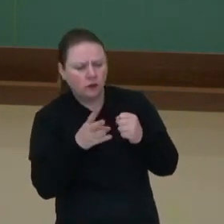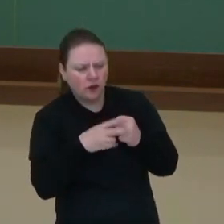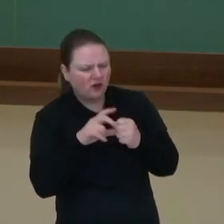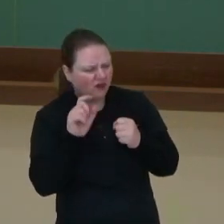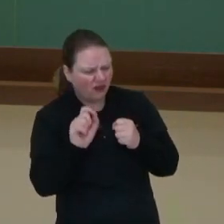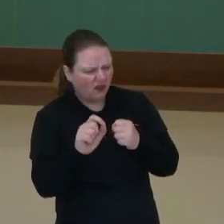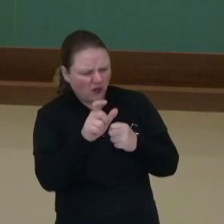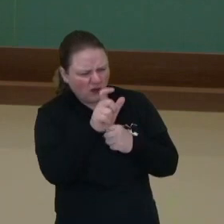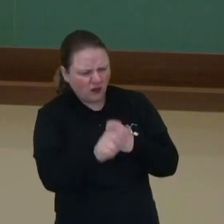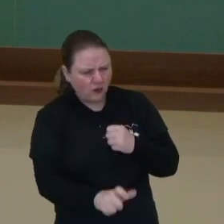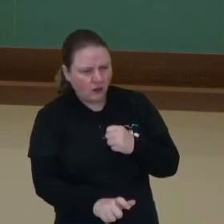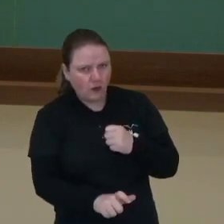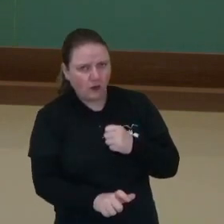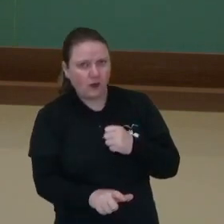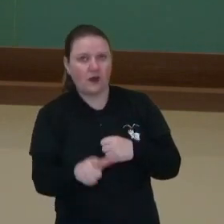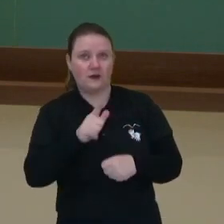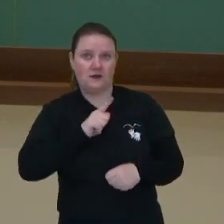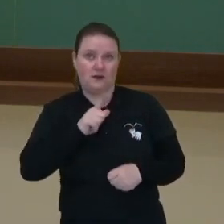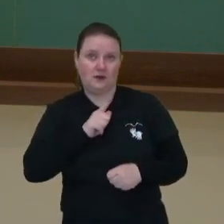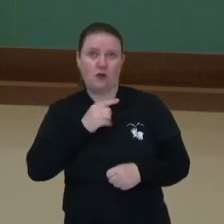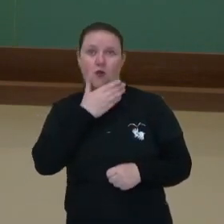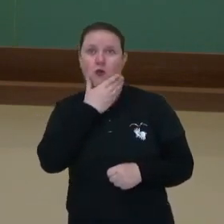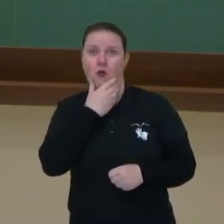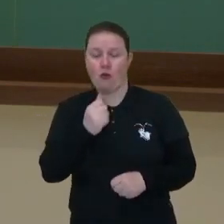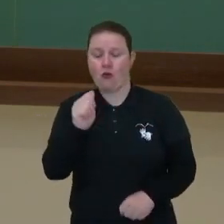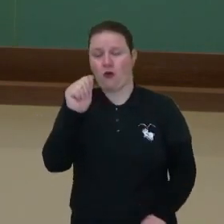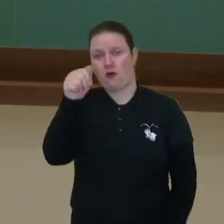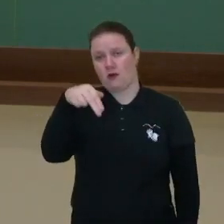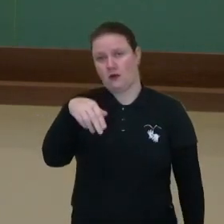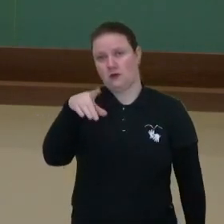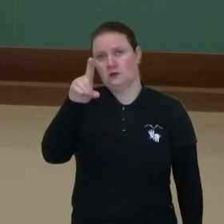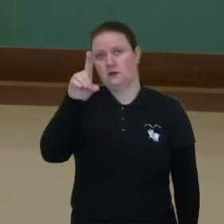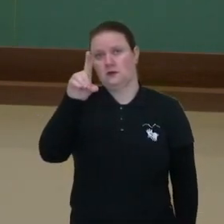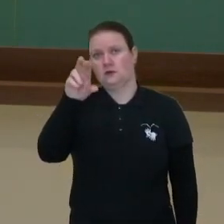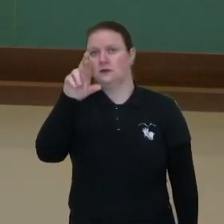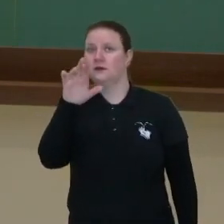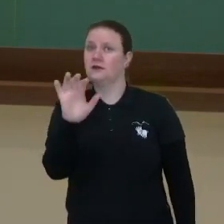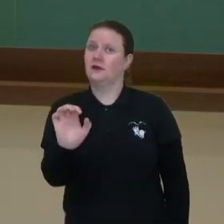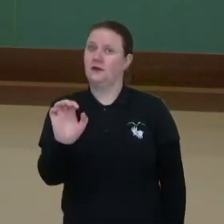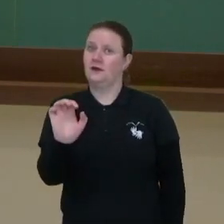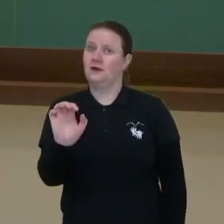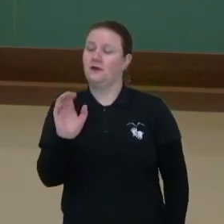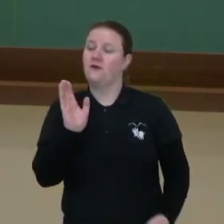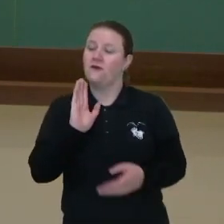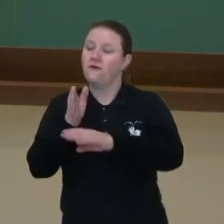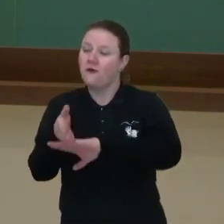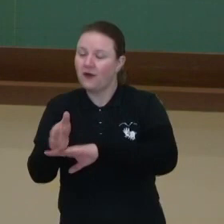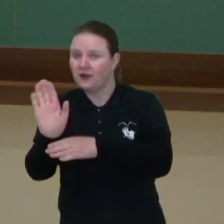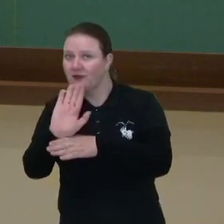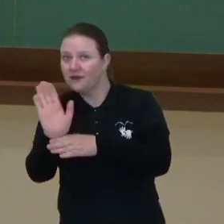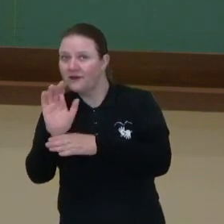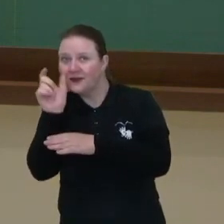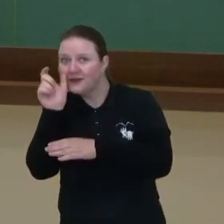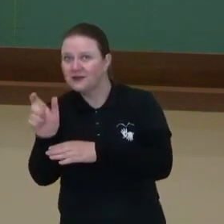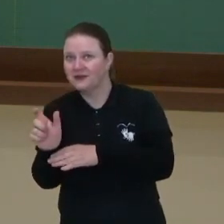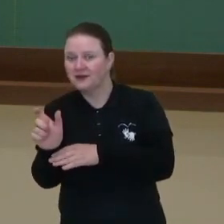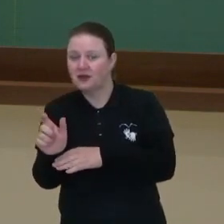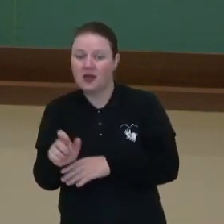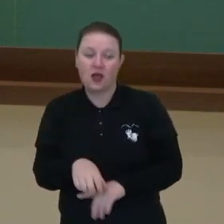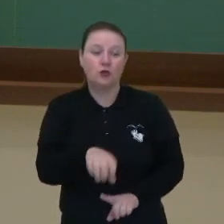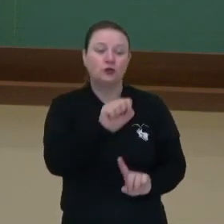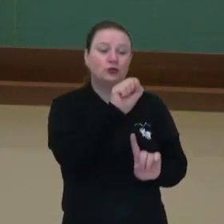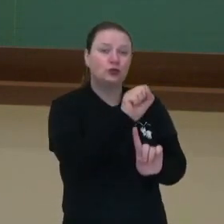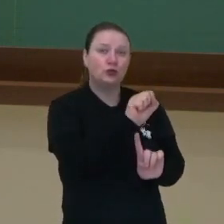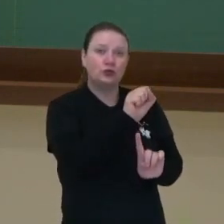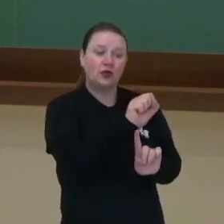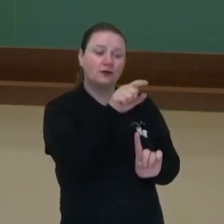cinema? Né? E eu tenho a resposta, André. Portanto, André seria o sujeito, né? E todo o